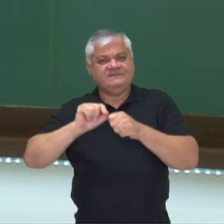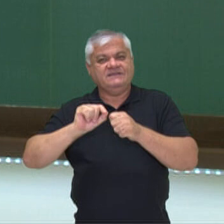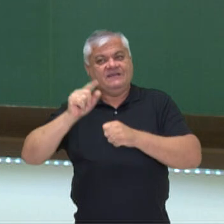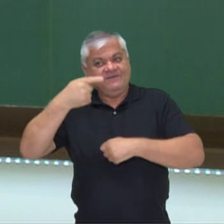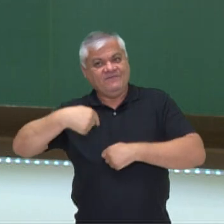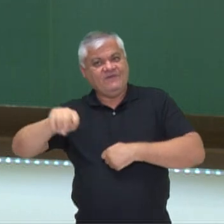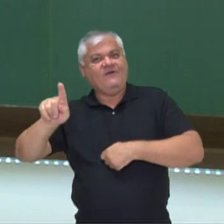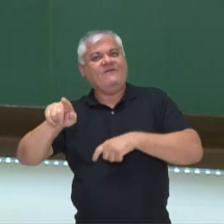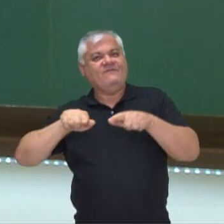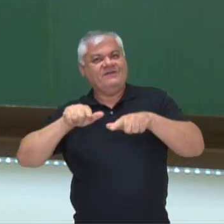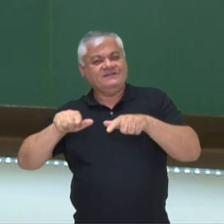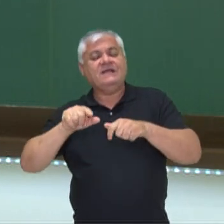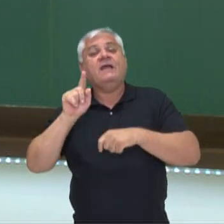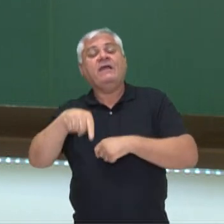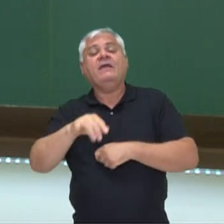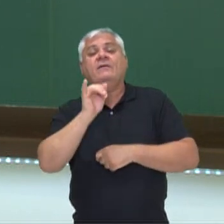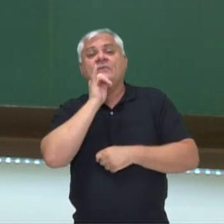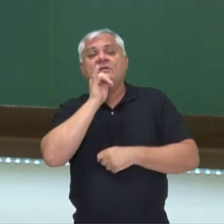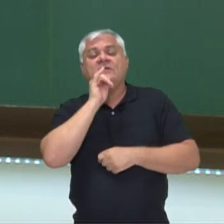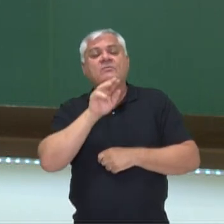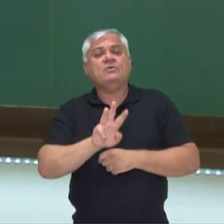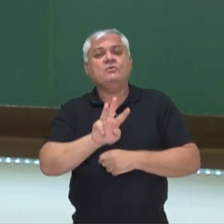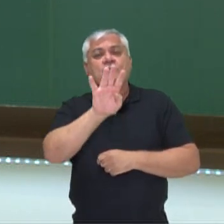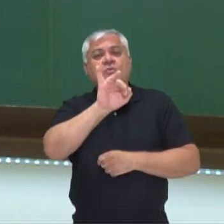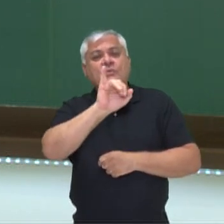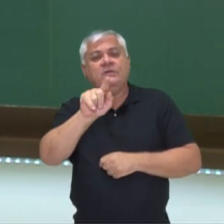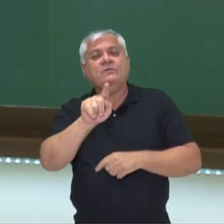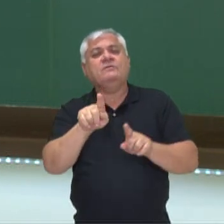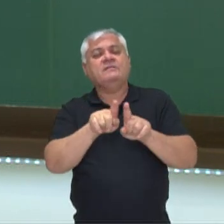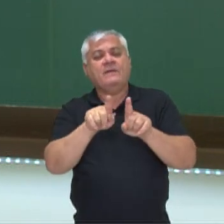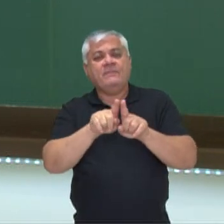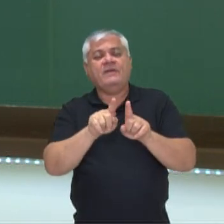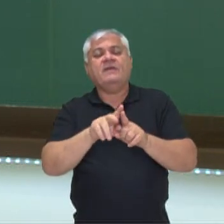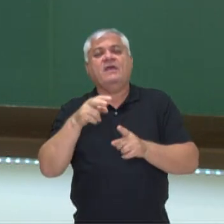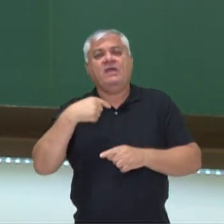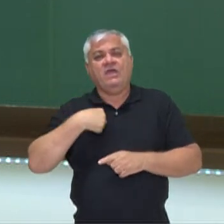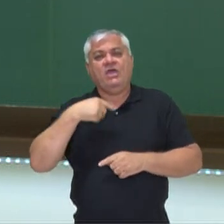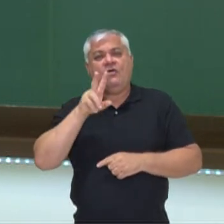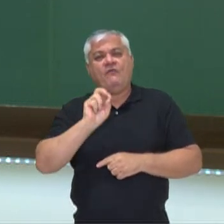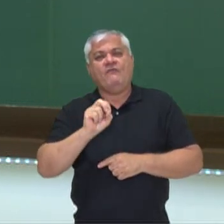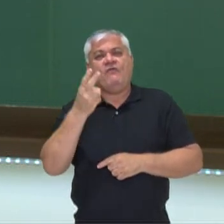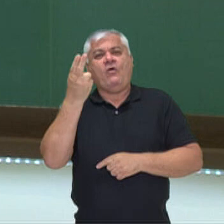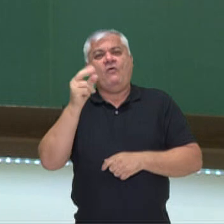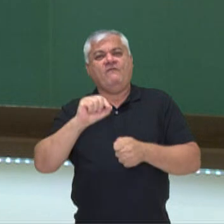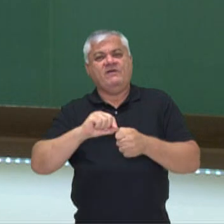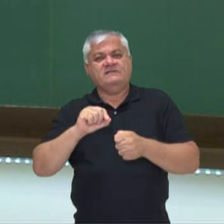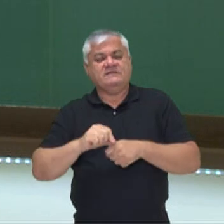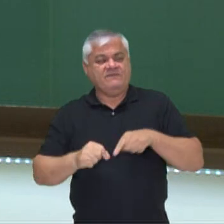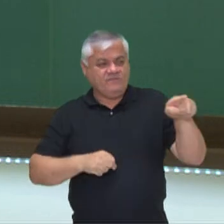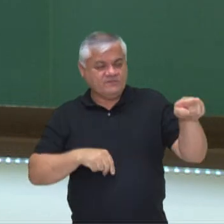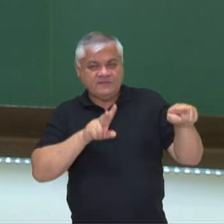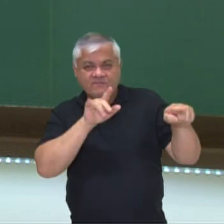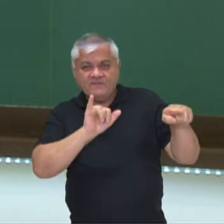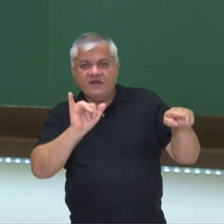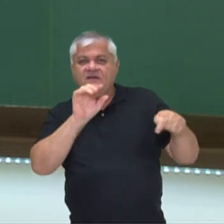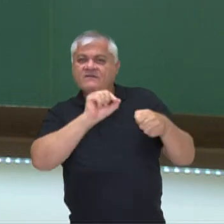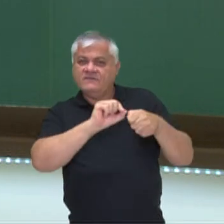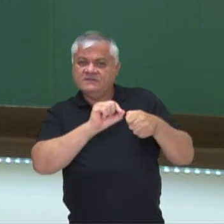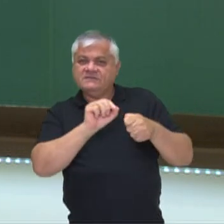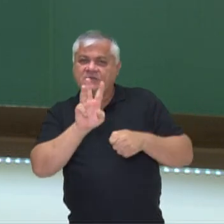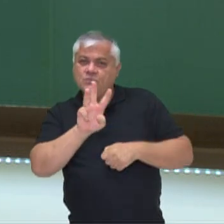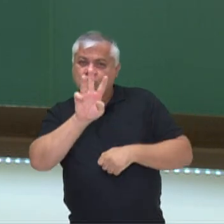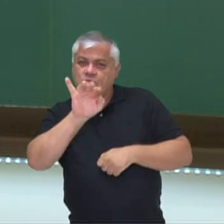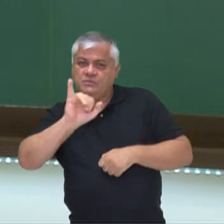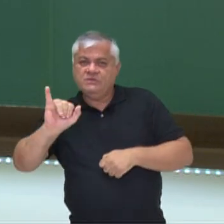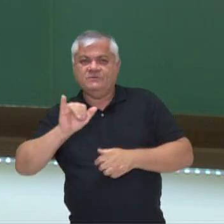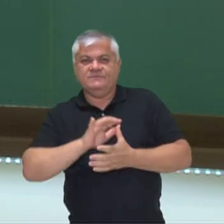pode traduzi-lo da mesma forma que o will, que vai ser eu vou fazer, você vai fazer. Você só tem que